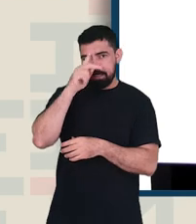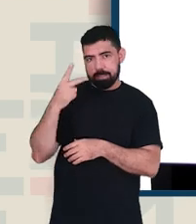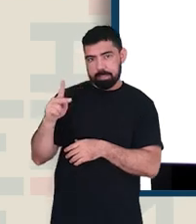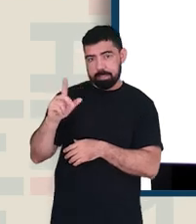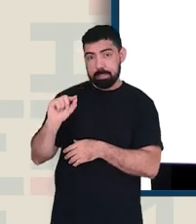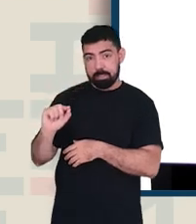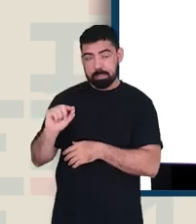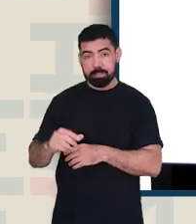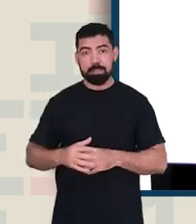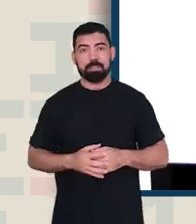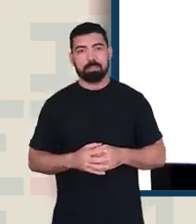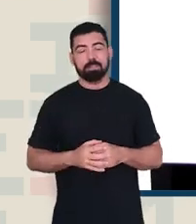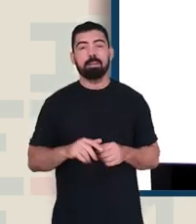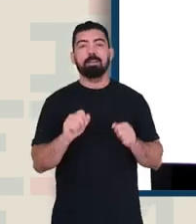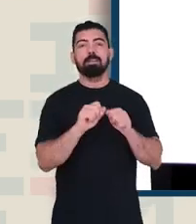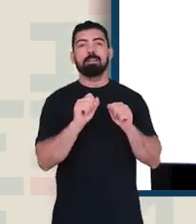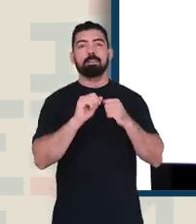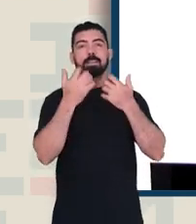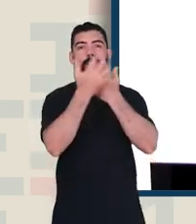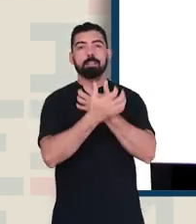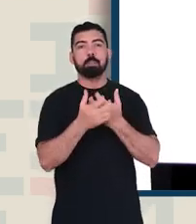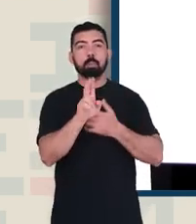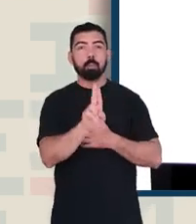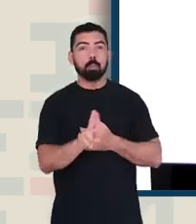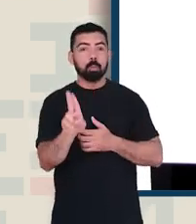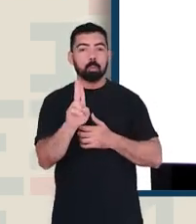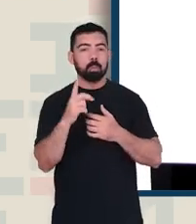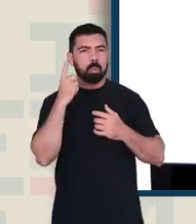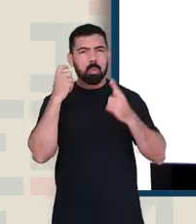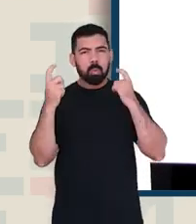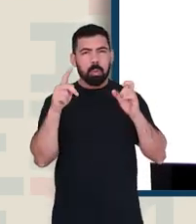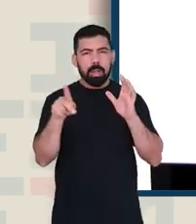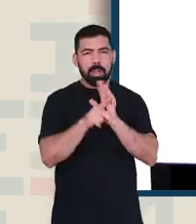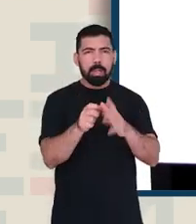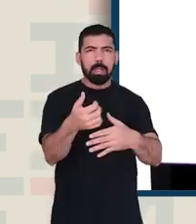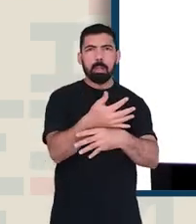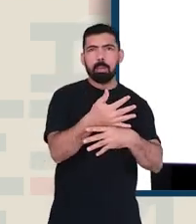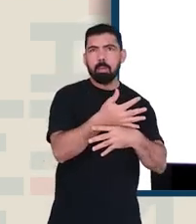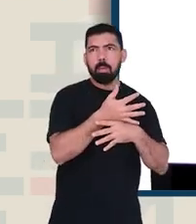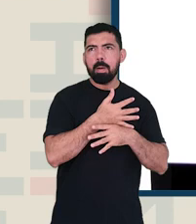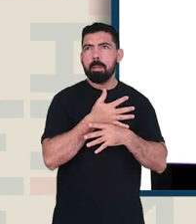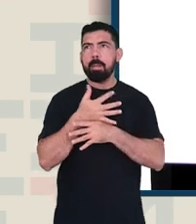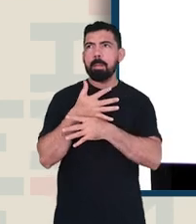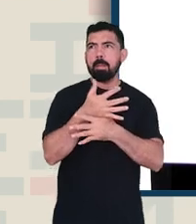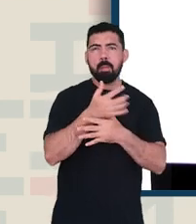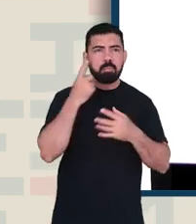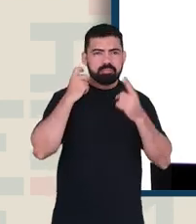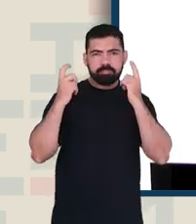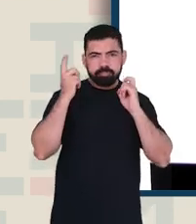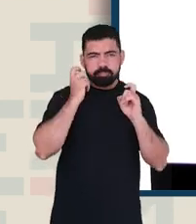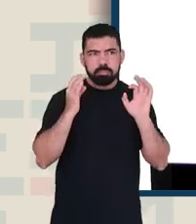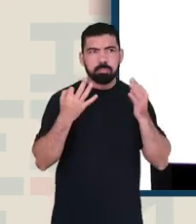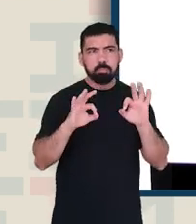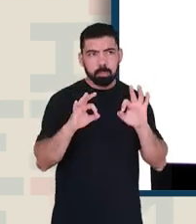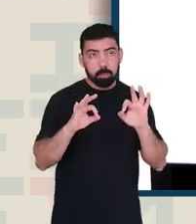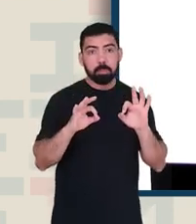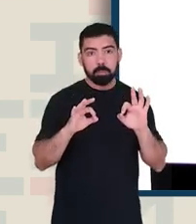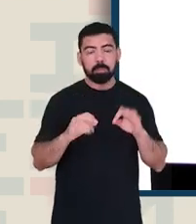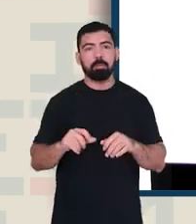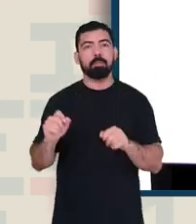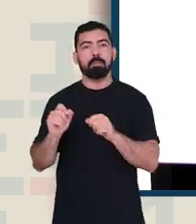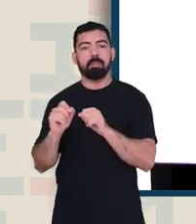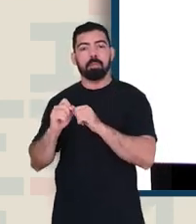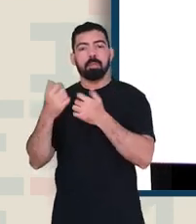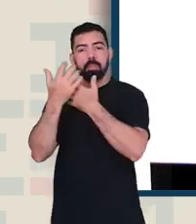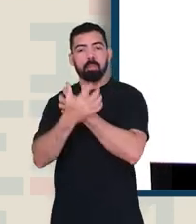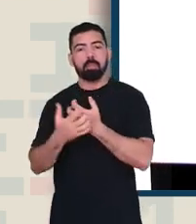deles, fazer música com ruídos da cidade, coisas desse tipo, do que fazer música